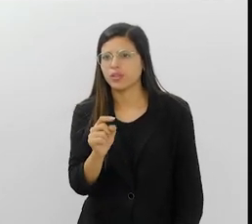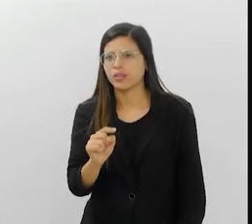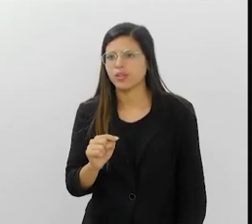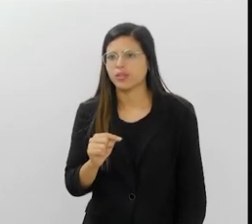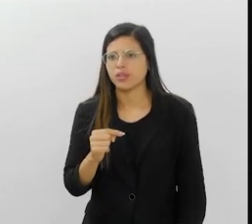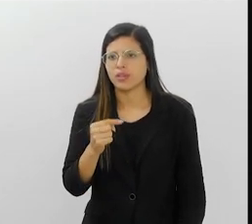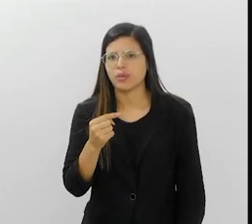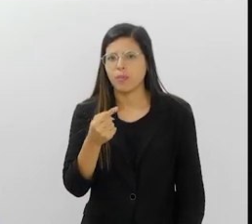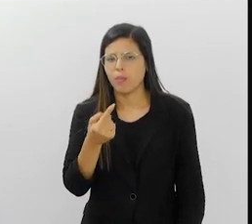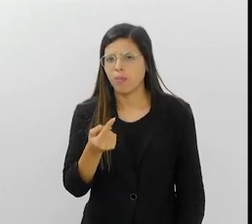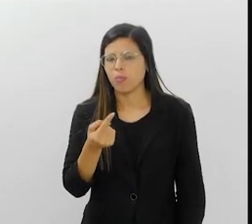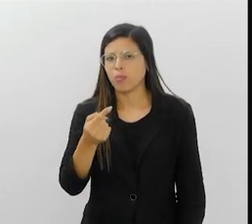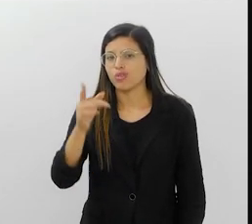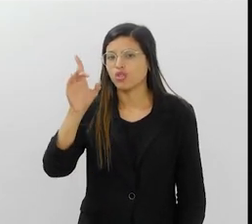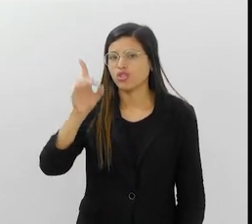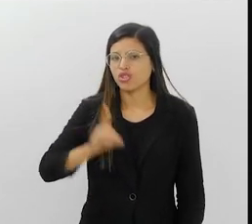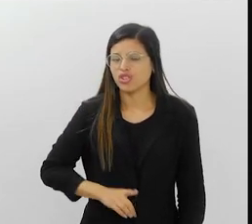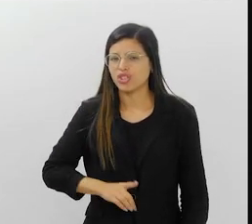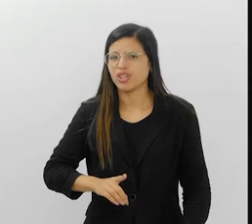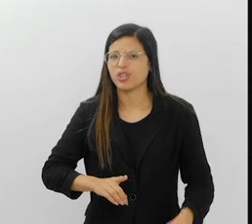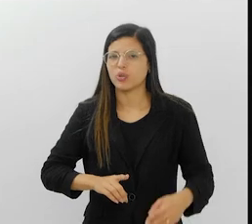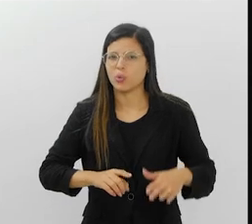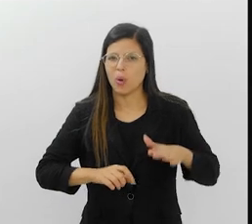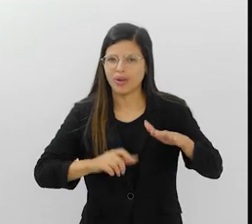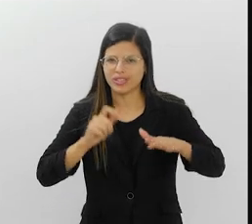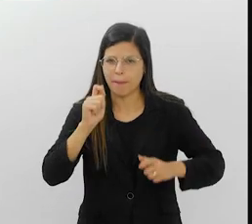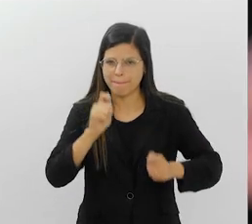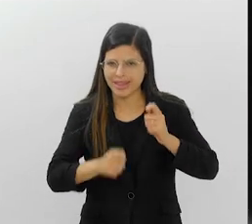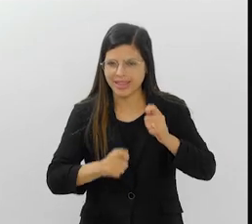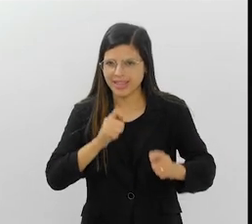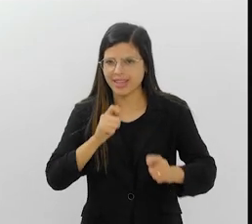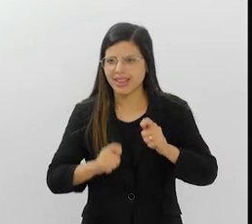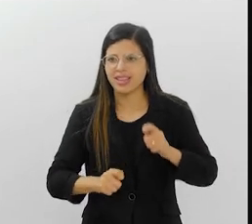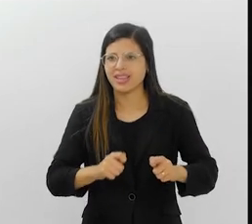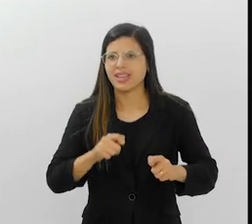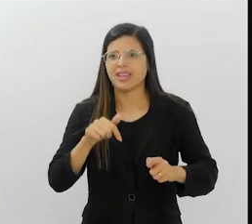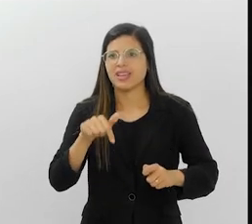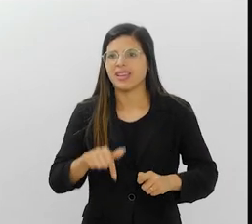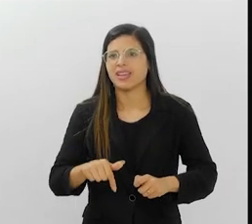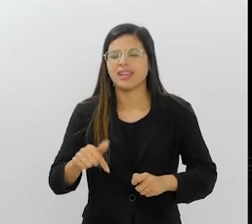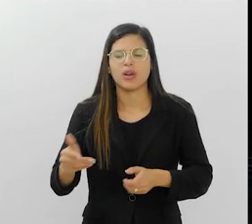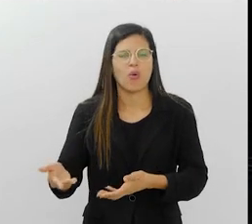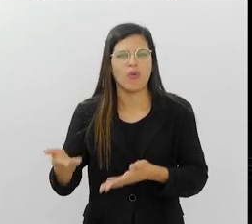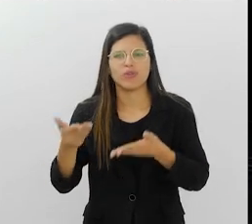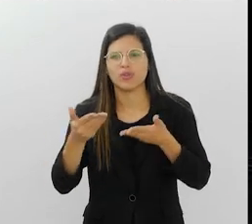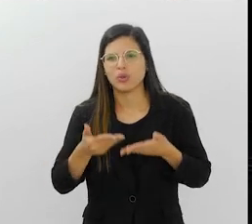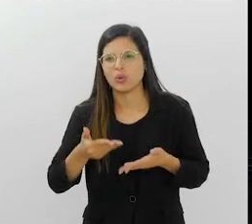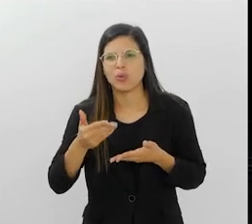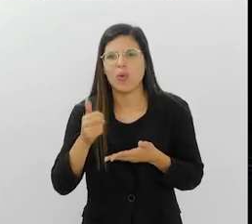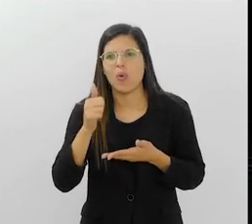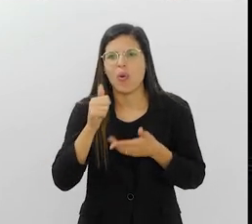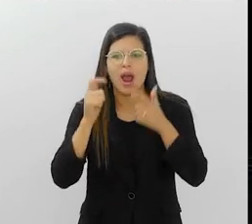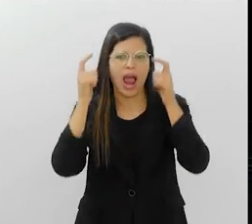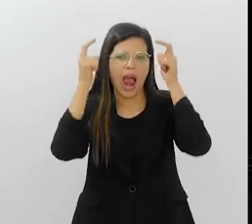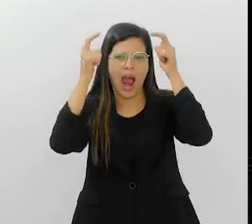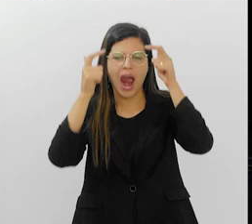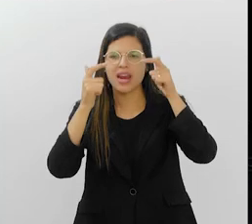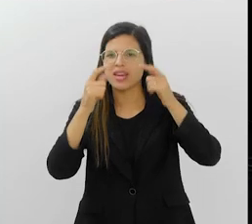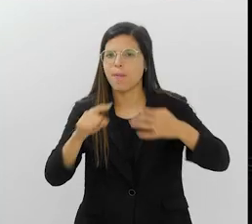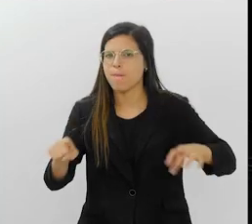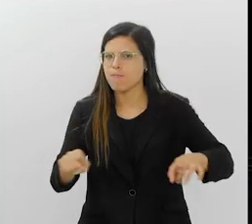saiu de compositores e leva diretor de bateria, leva rainha do carnaval e leva